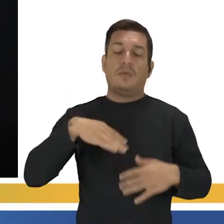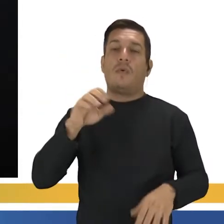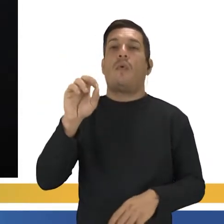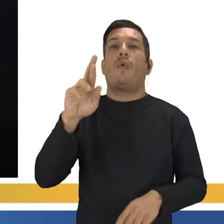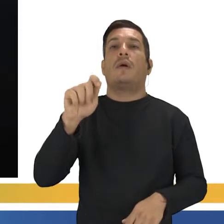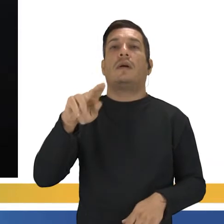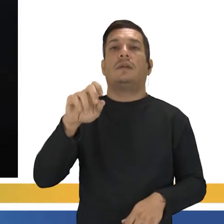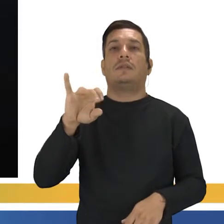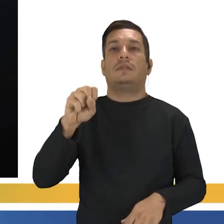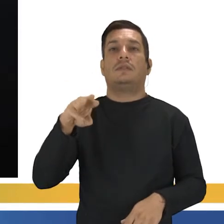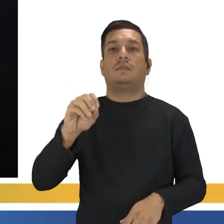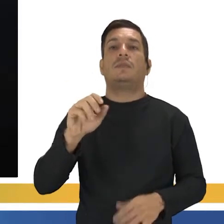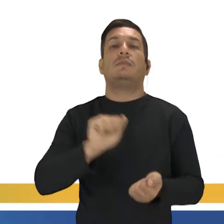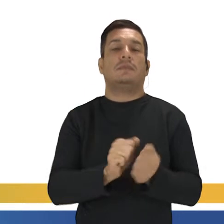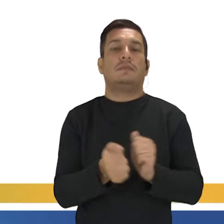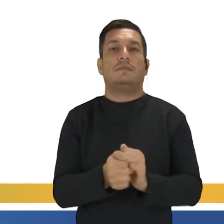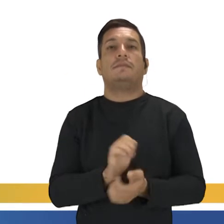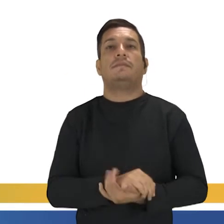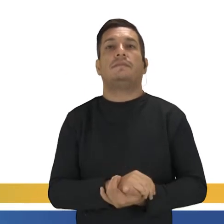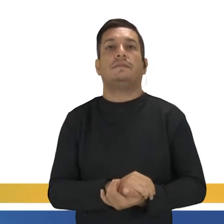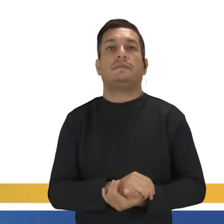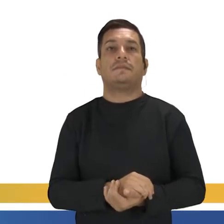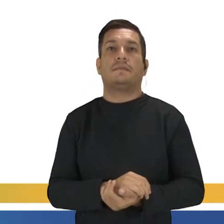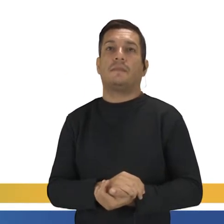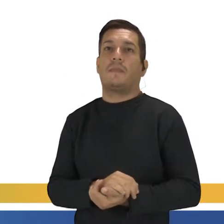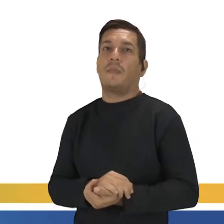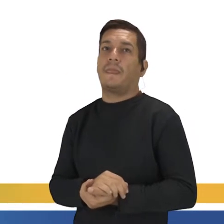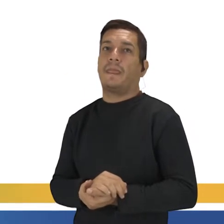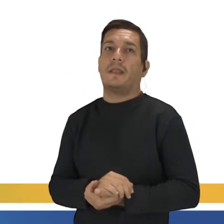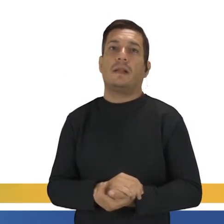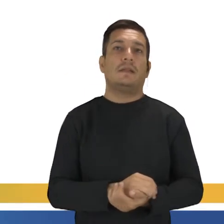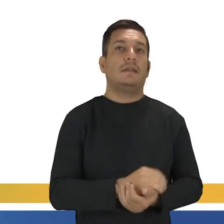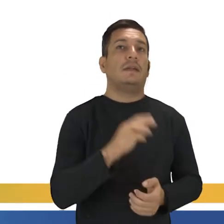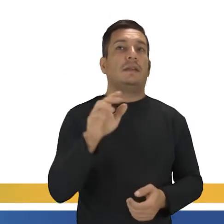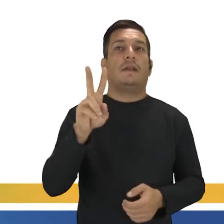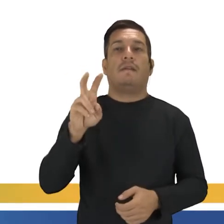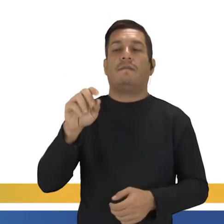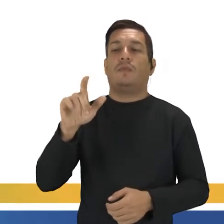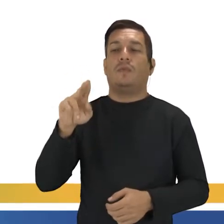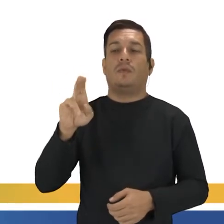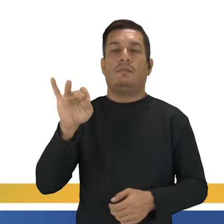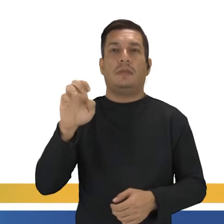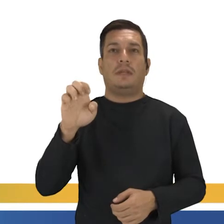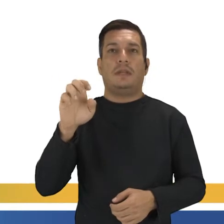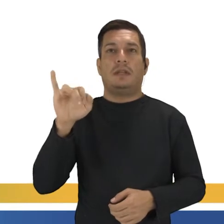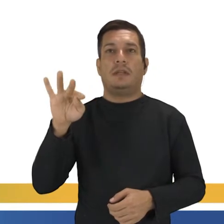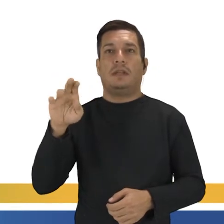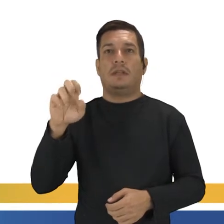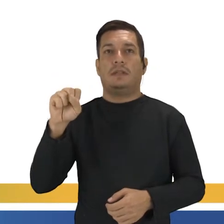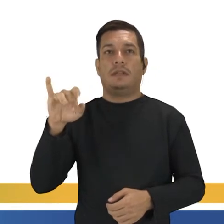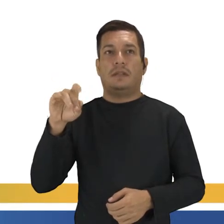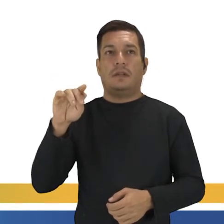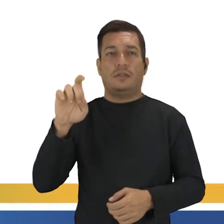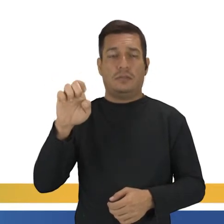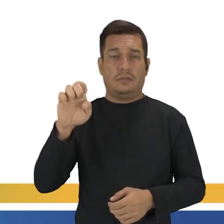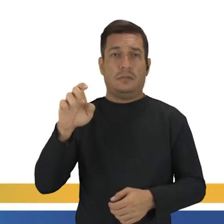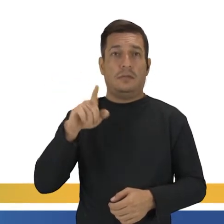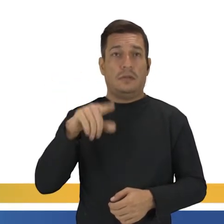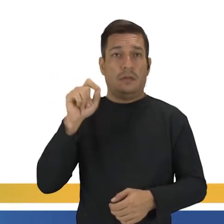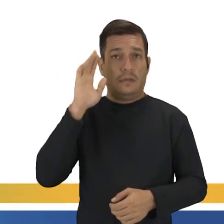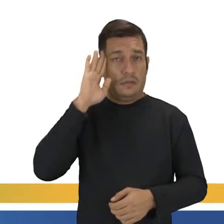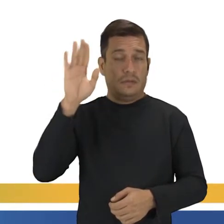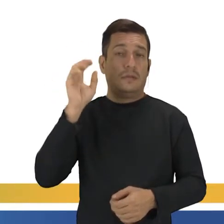período. O princípio da sobrecarga retrata isso bem. Este princípio está intimamente ligado ao da adaptação, pois a